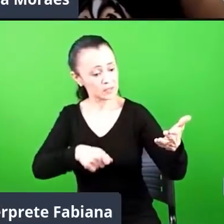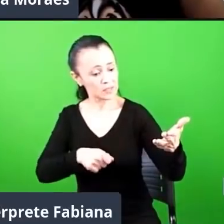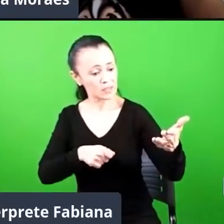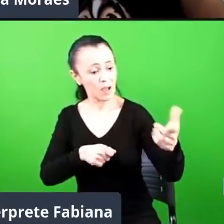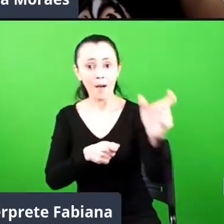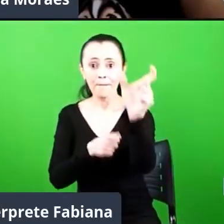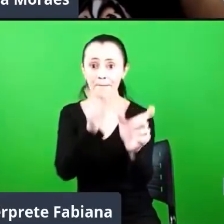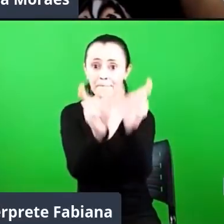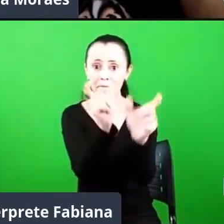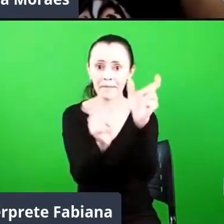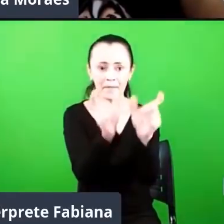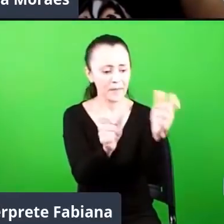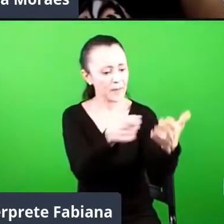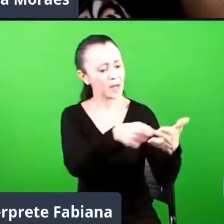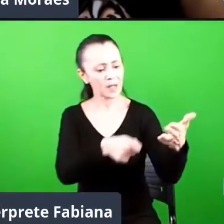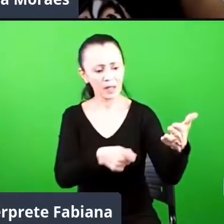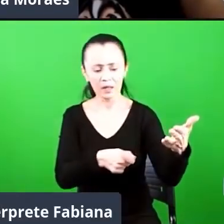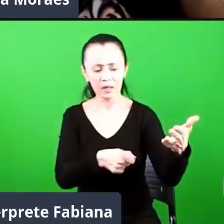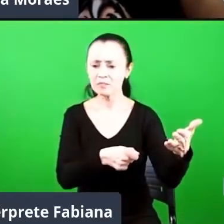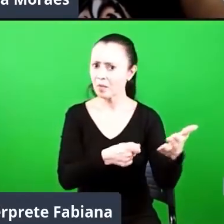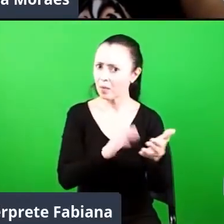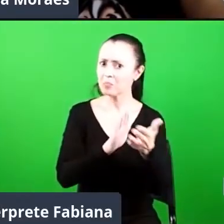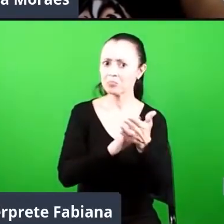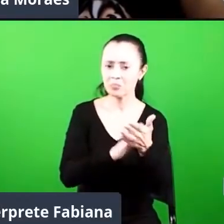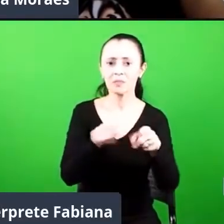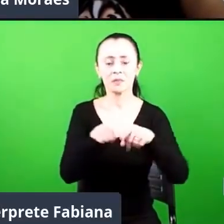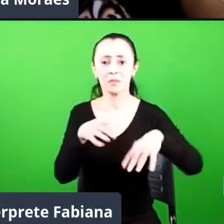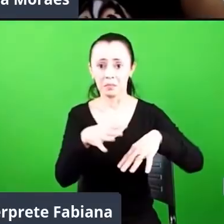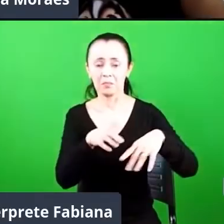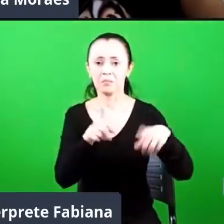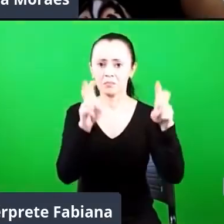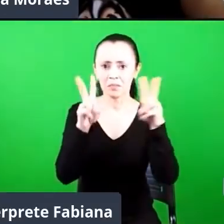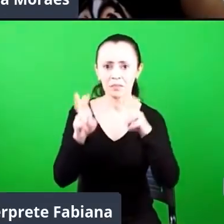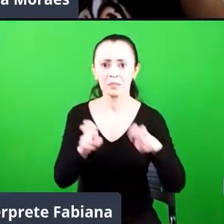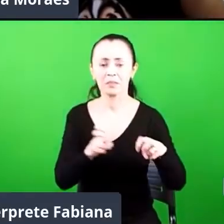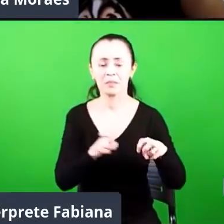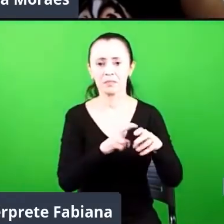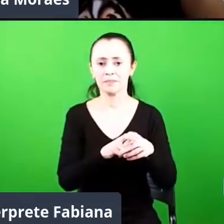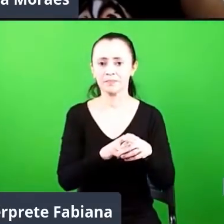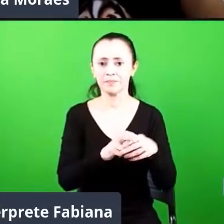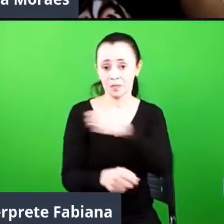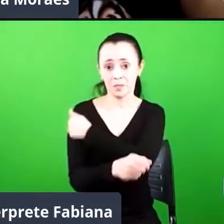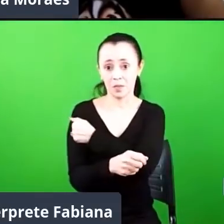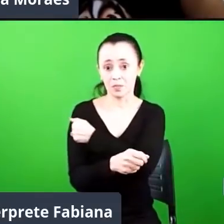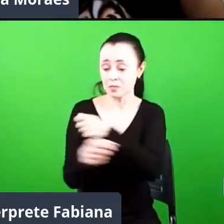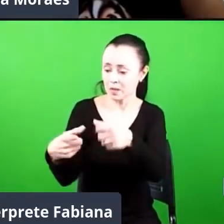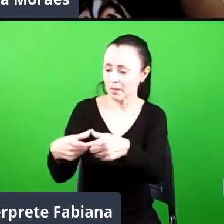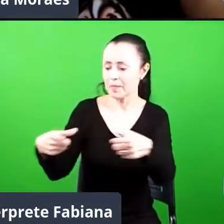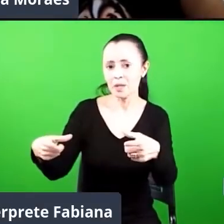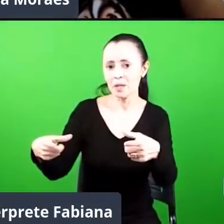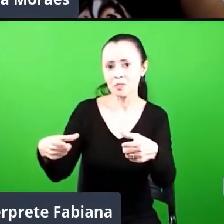frases, inclusive nas atividades lógico-matemáticas, onde os alunos, em sua maioria, registraram